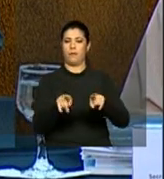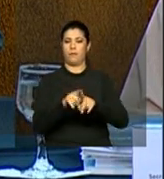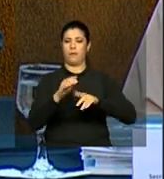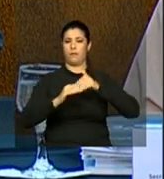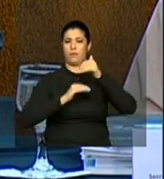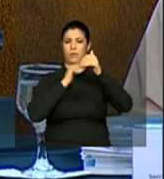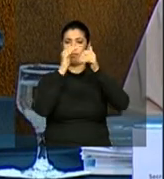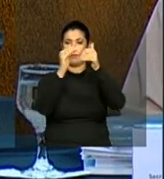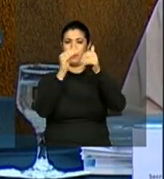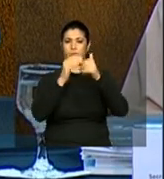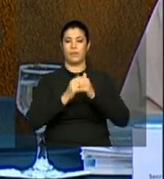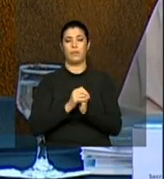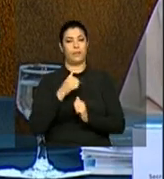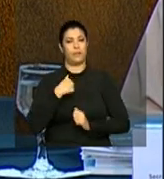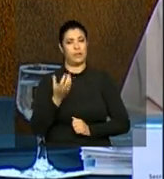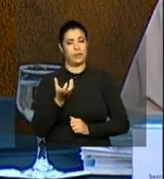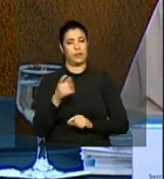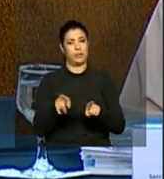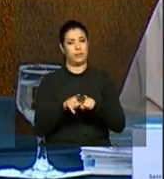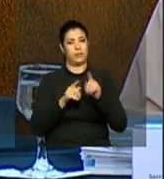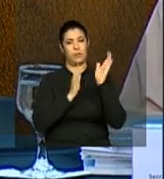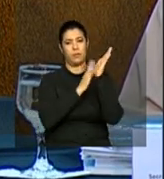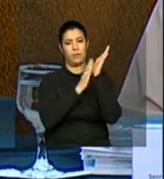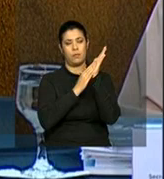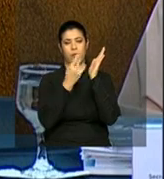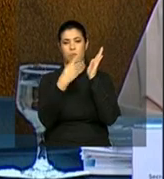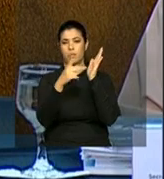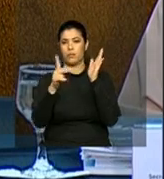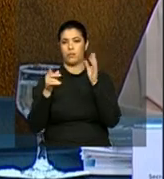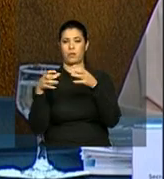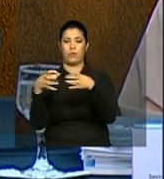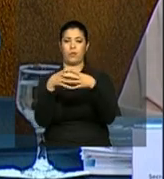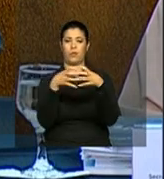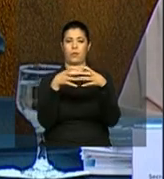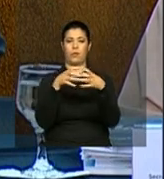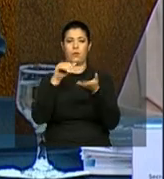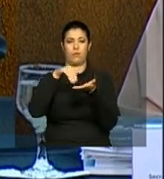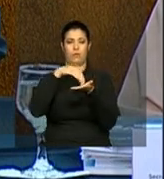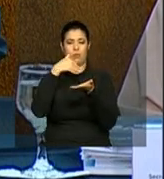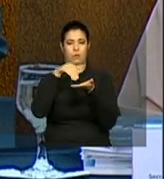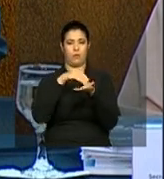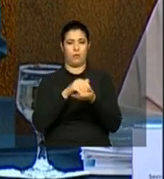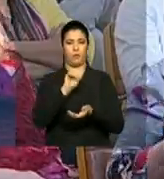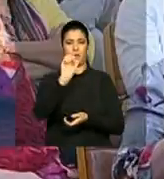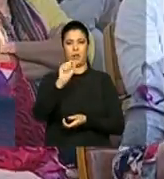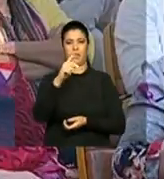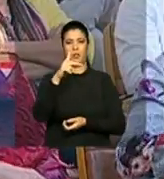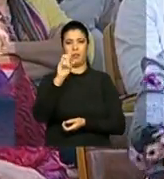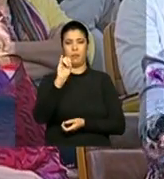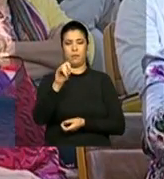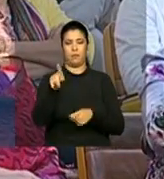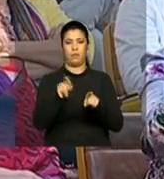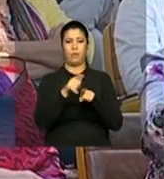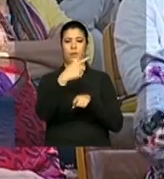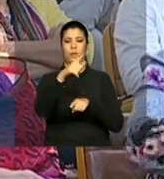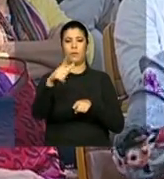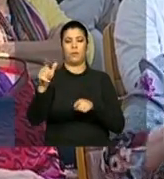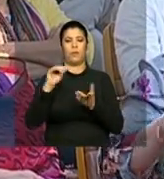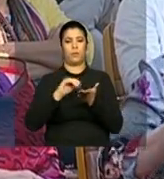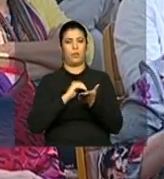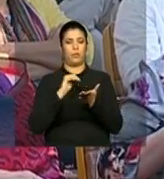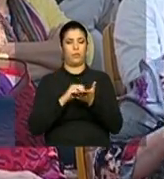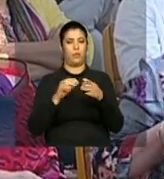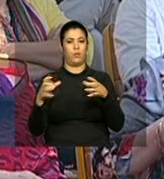avanços. Eu gostaria de parabenizar toda a equipe da secretaria da SPI e todas as outras secretarias que